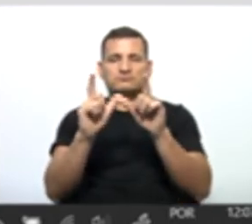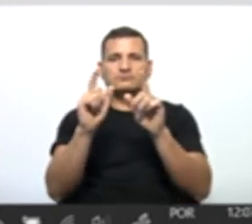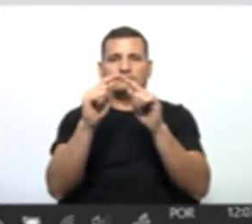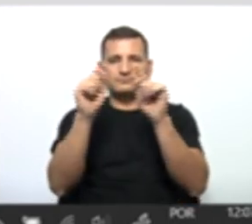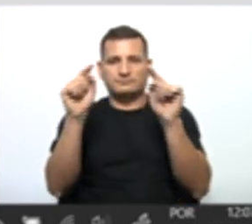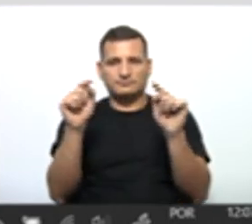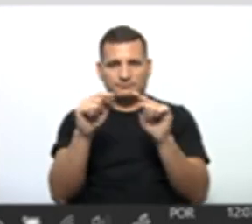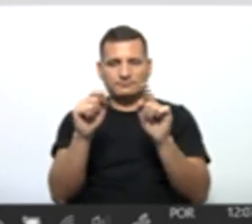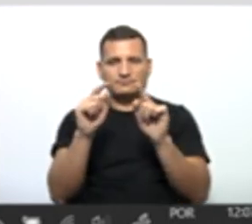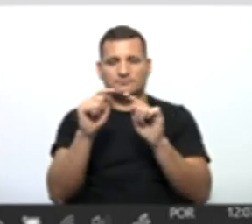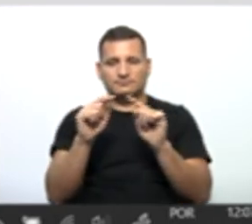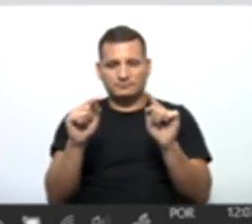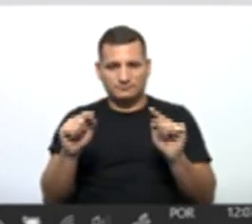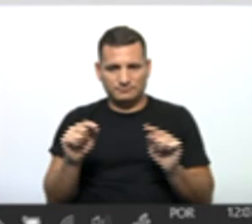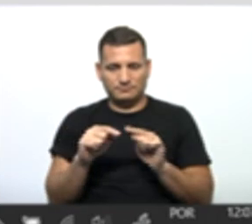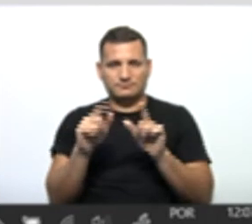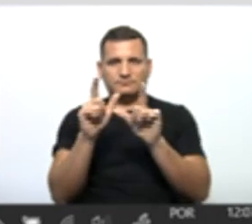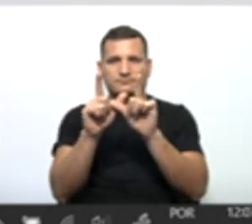Olha lá.